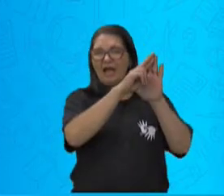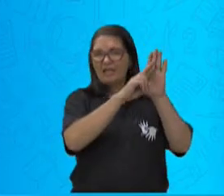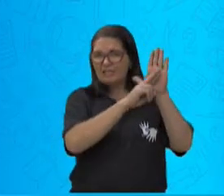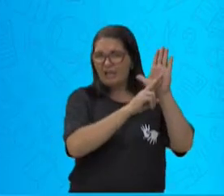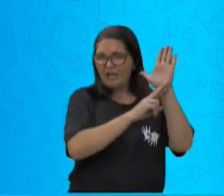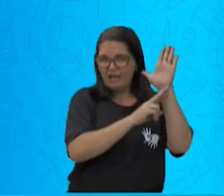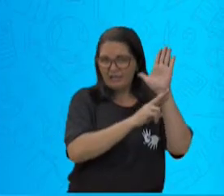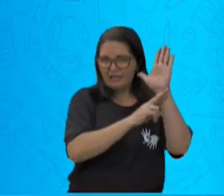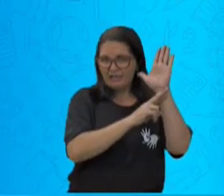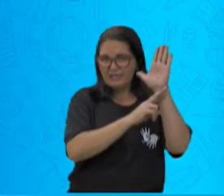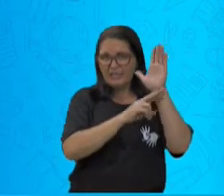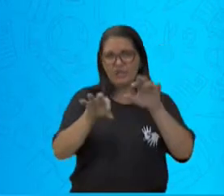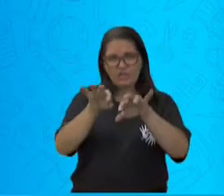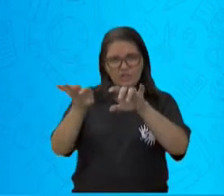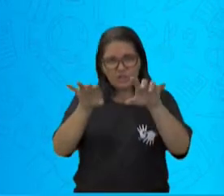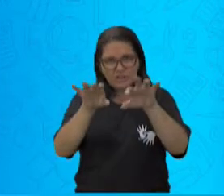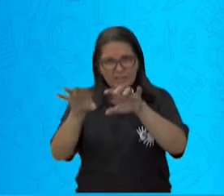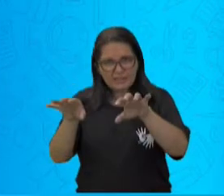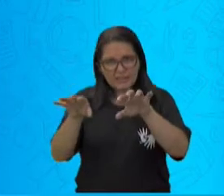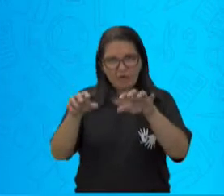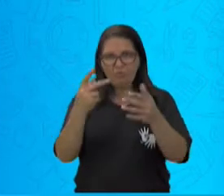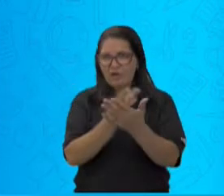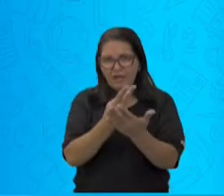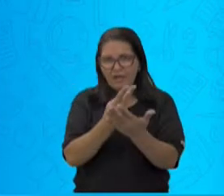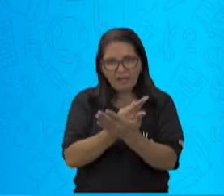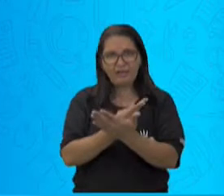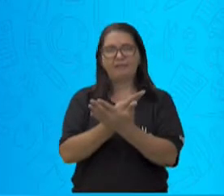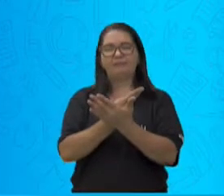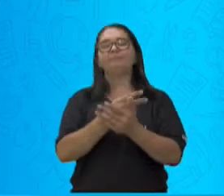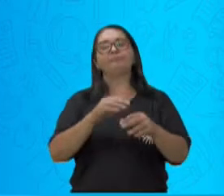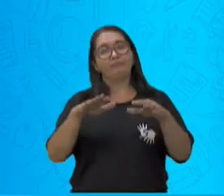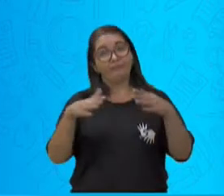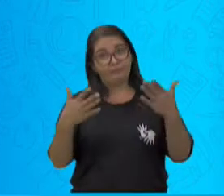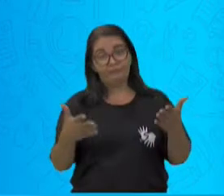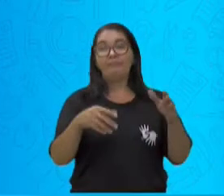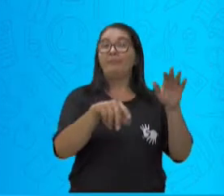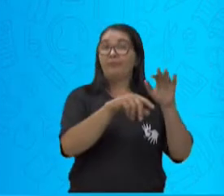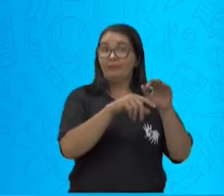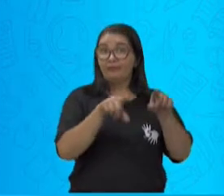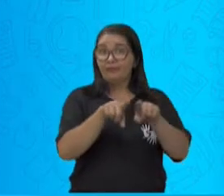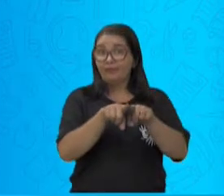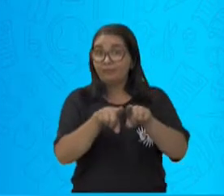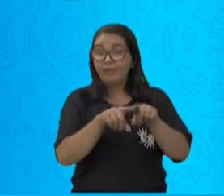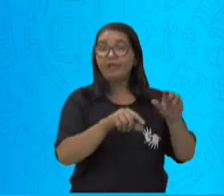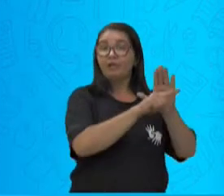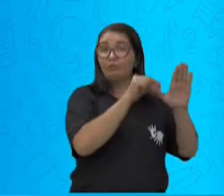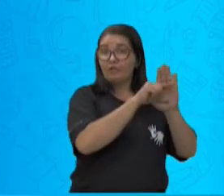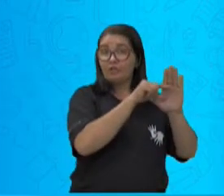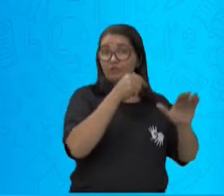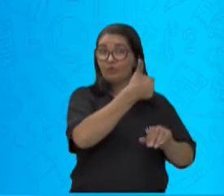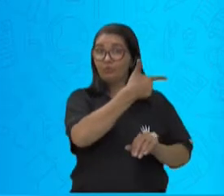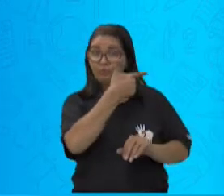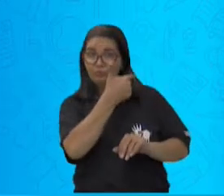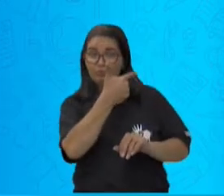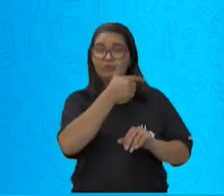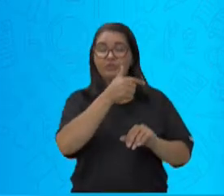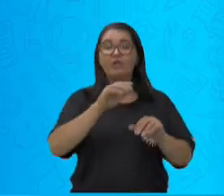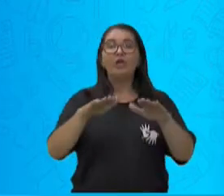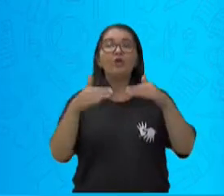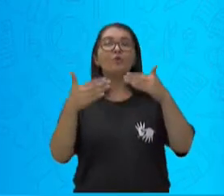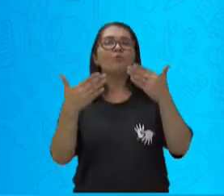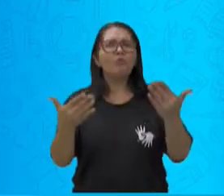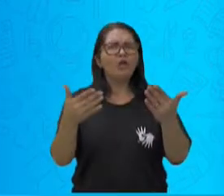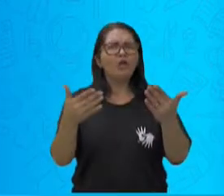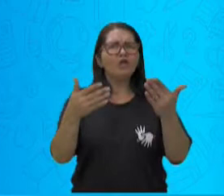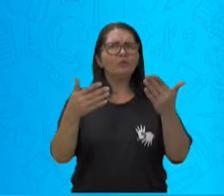neste regulamento. Artigo 12. Será desclassificada a produção textual que for produzida